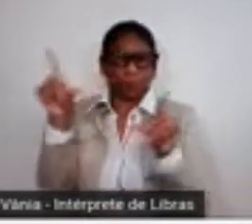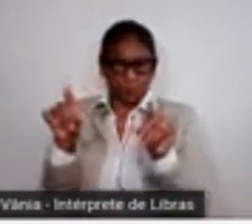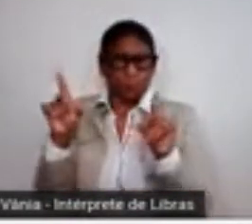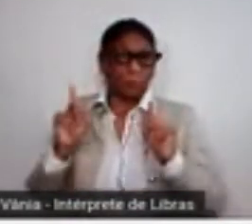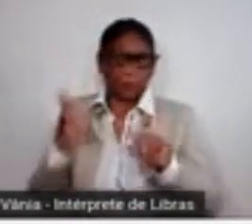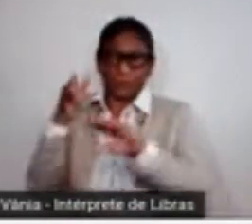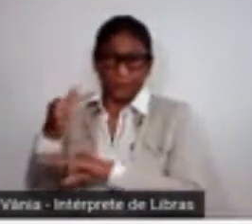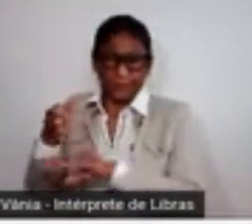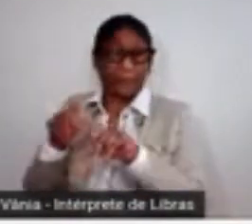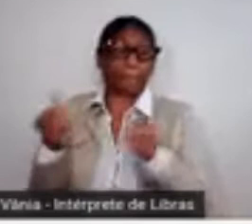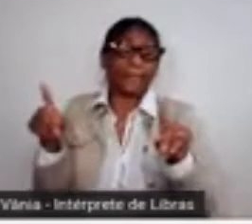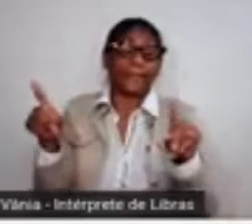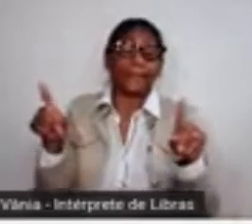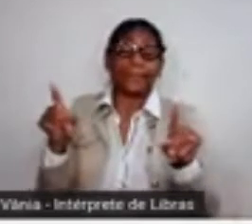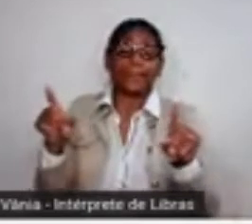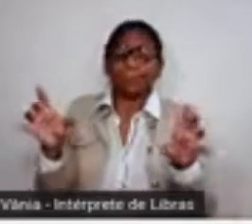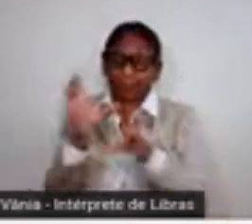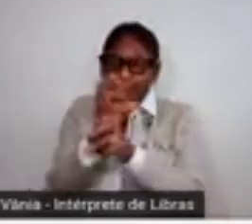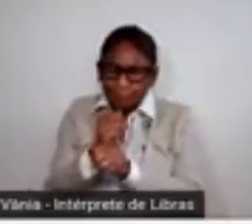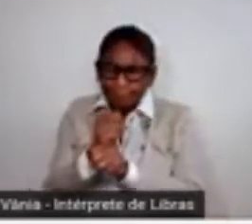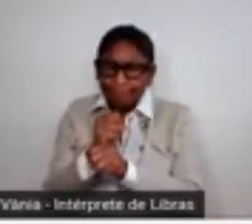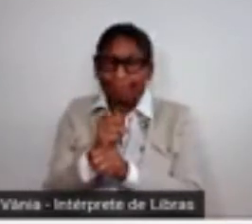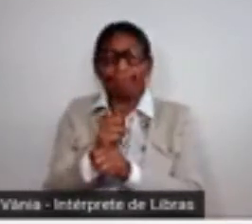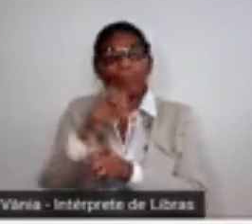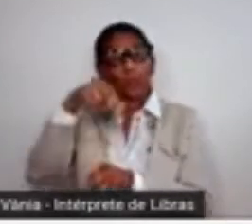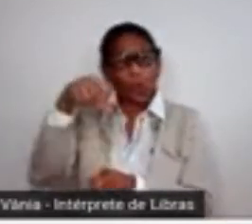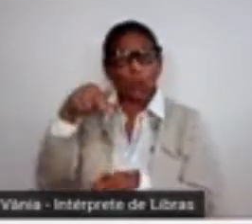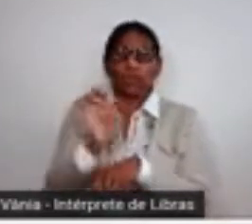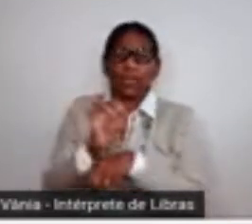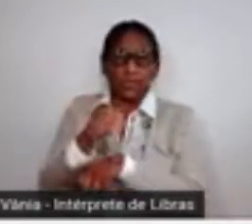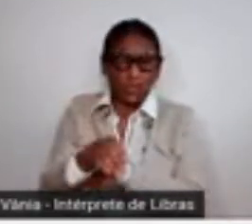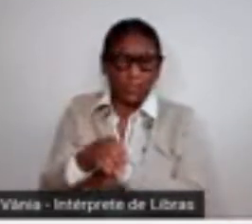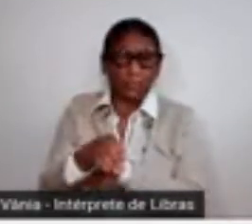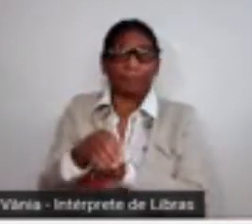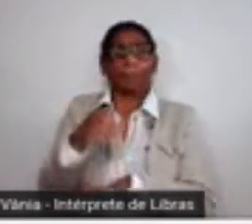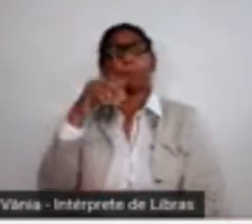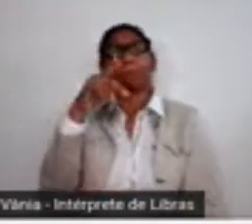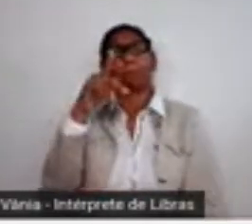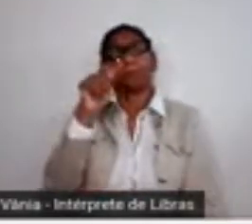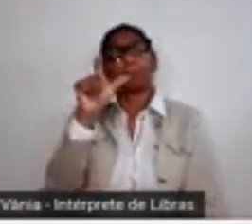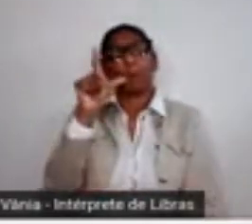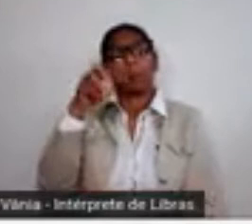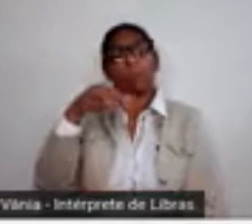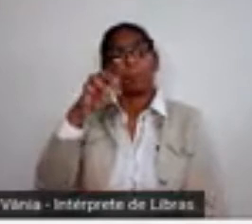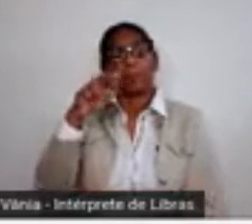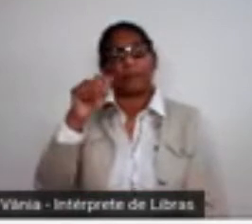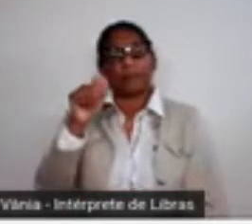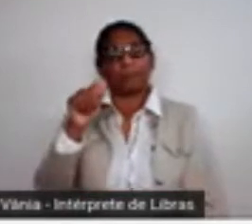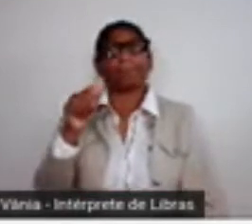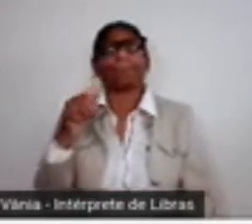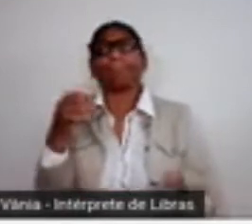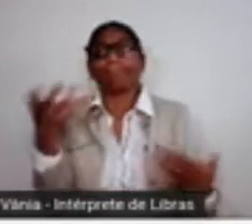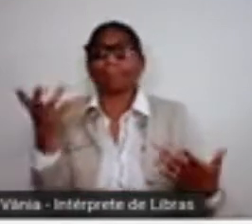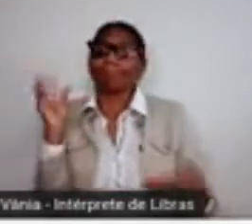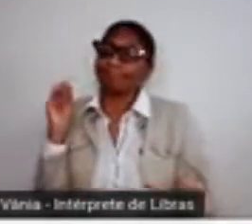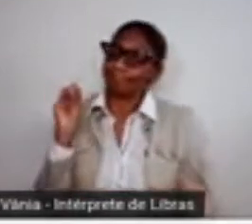de Passo Fundo. Nesse contexto que toda a região norte, Passo Fundo, Erechim e Palmeira das Missões, pelo conjunto dos indicadores, acabam constando ainda para